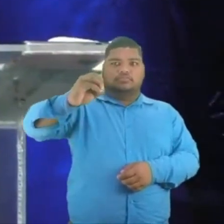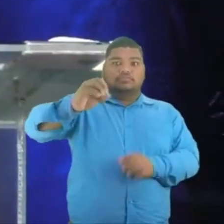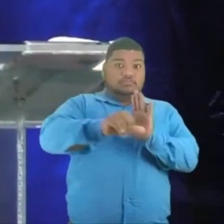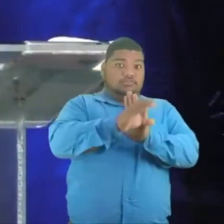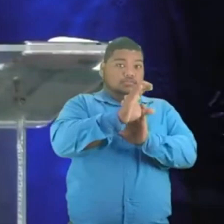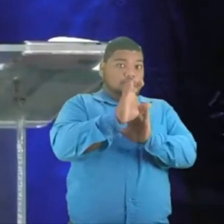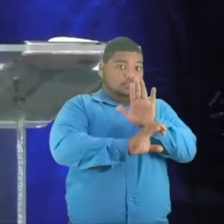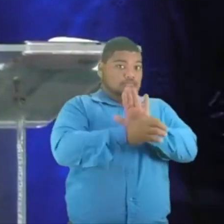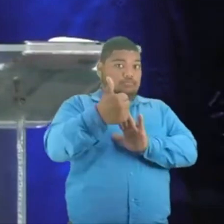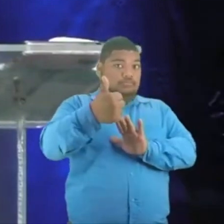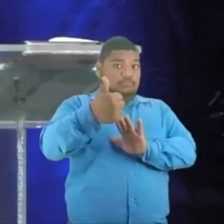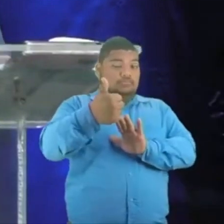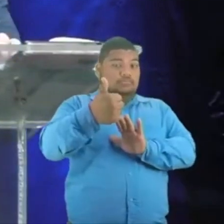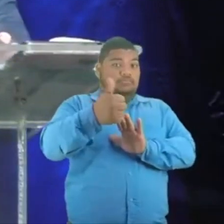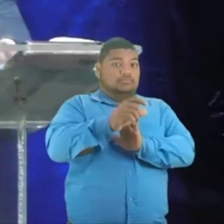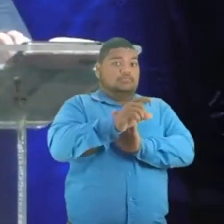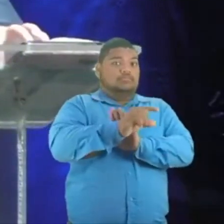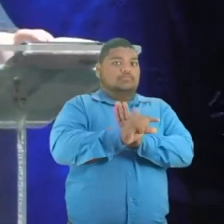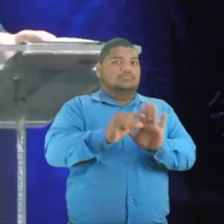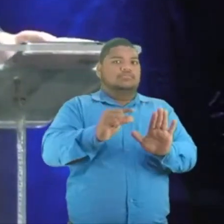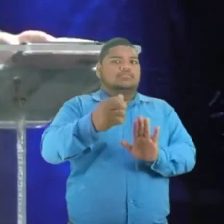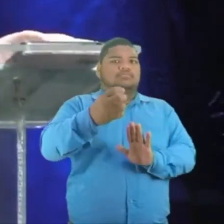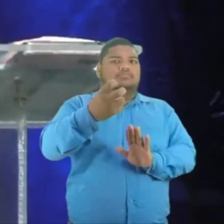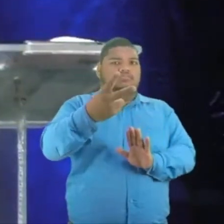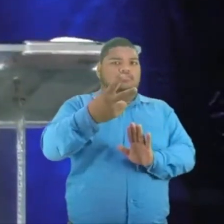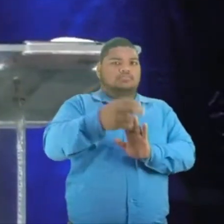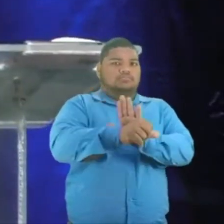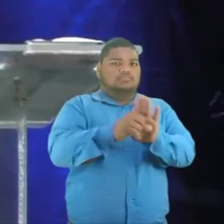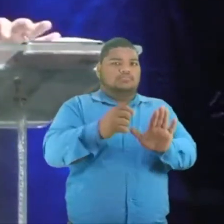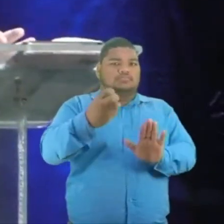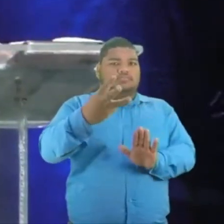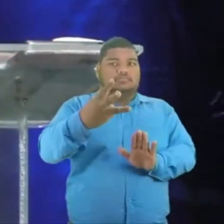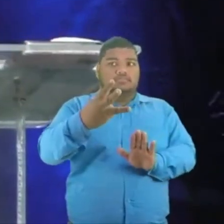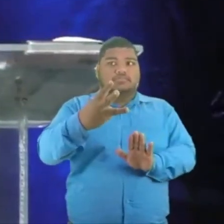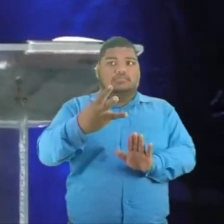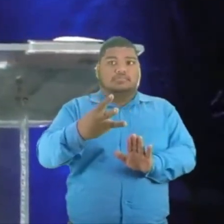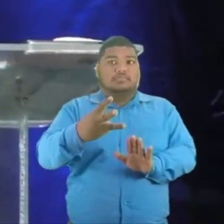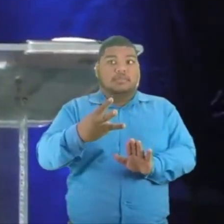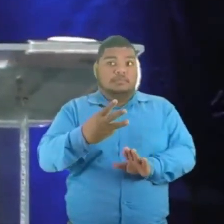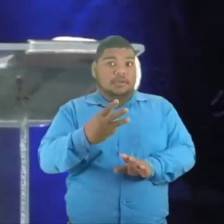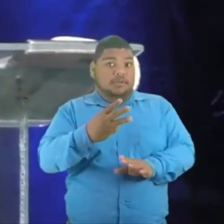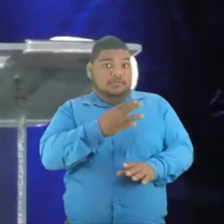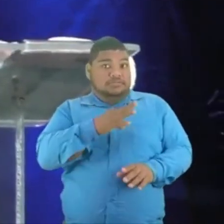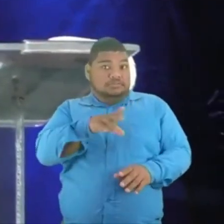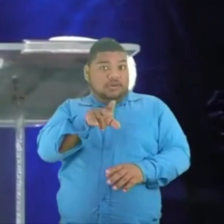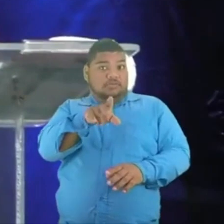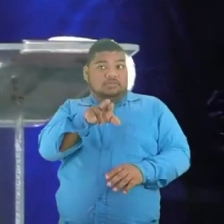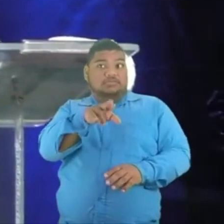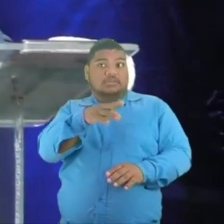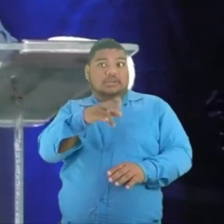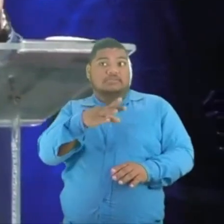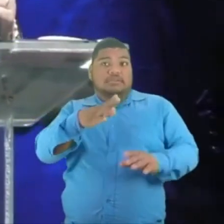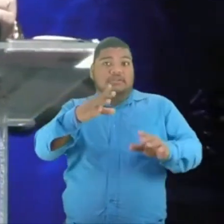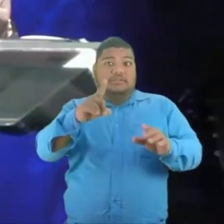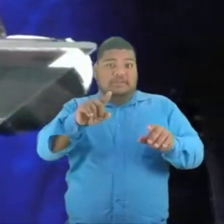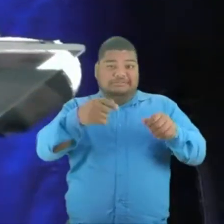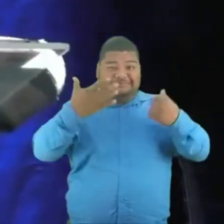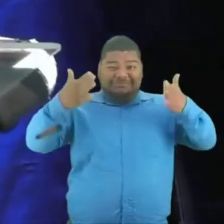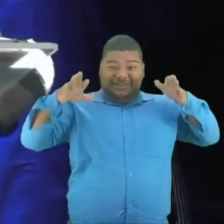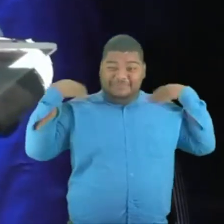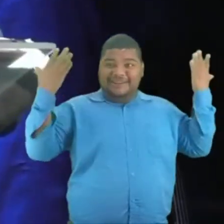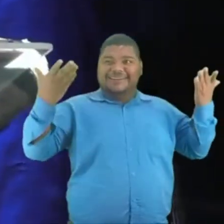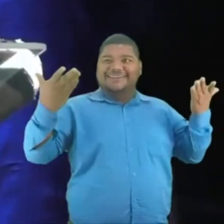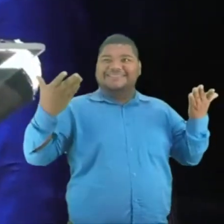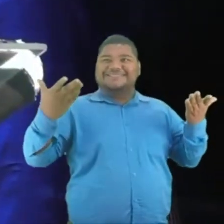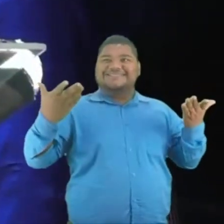verso 2 e verso 3, Tiago diz assim, ó: meus irmãos, considerem motivo de grande alegria, eita nós,